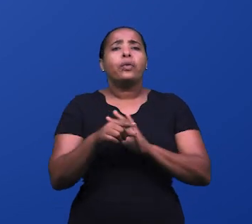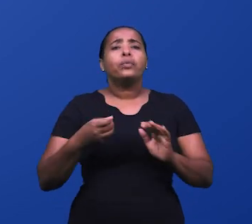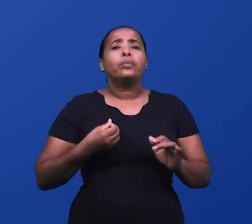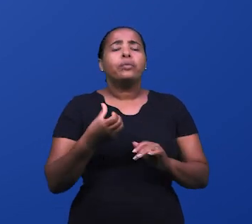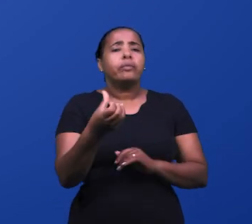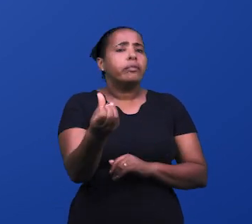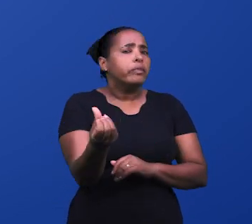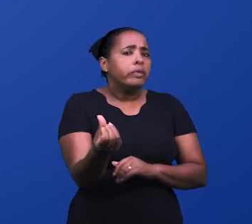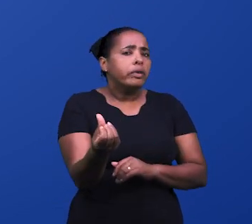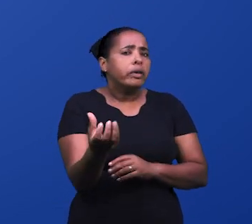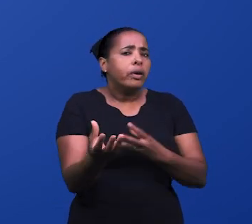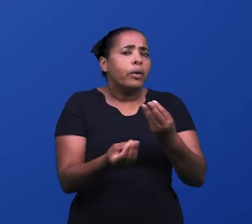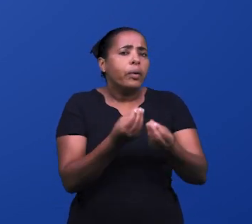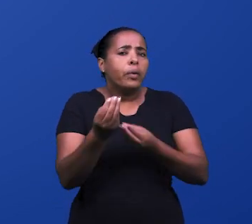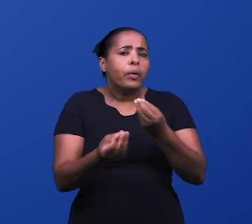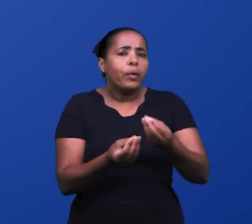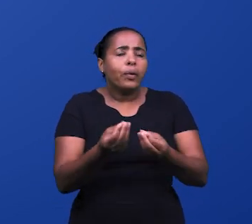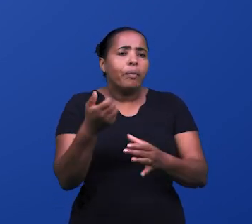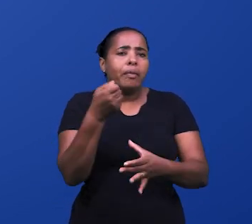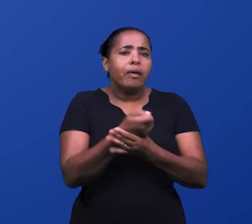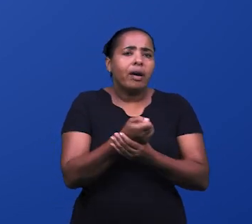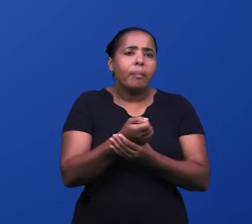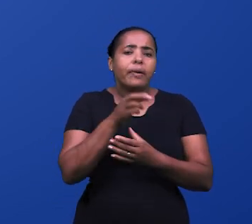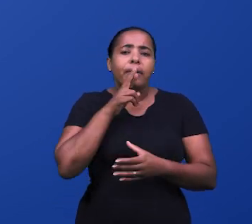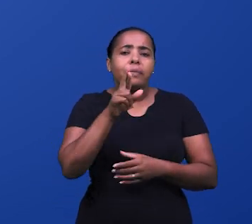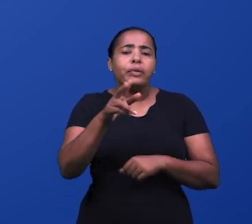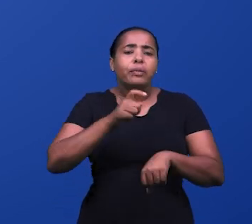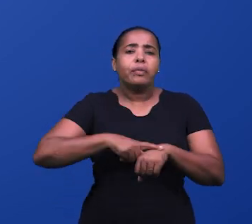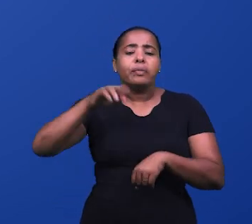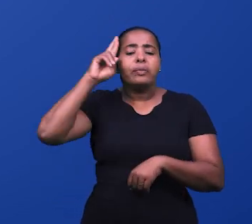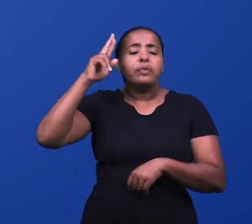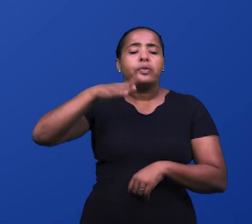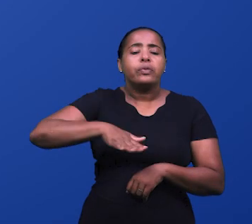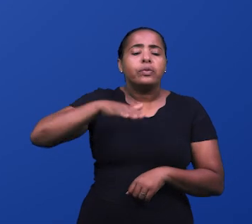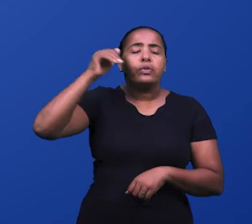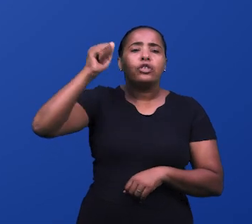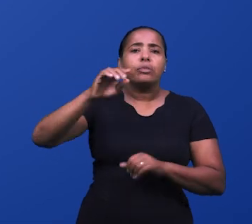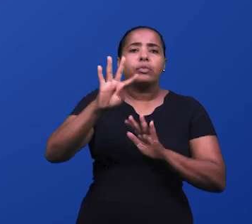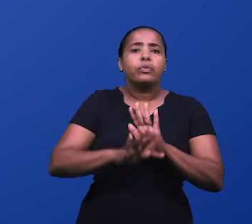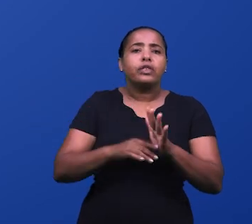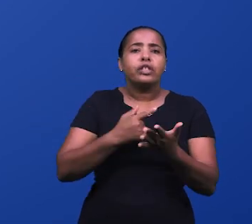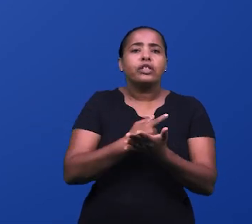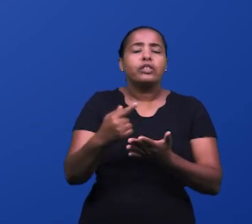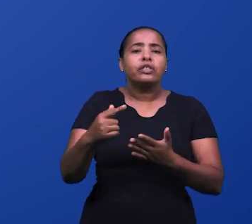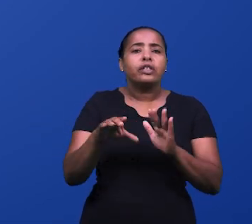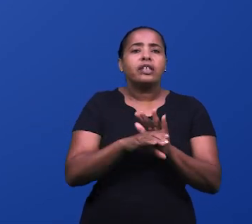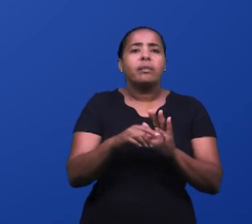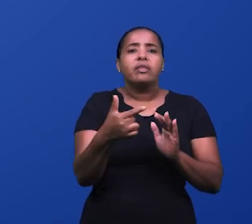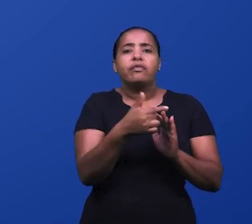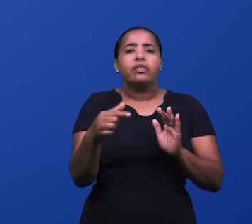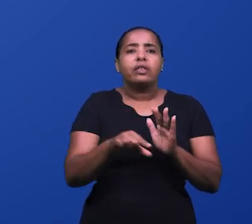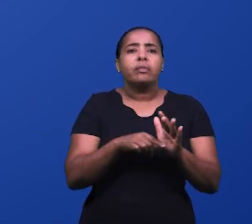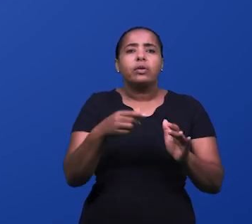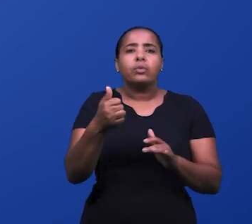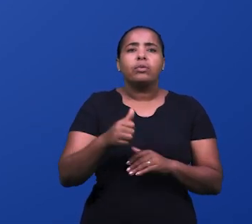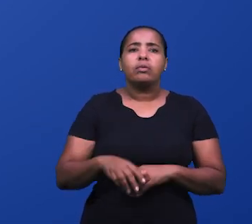6. Como Abraão respondeu ao chamado do Senhor no texto Gênesis 22,